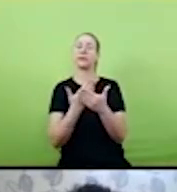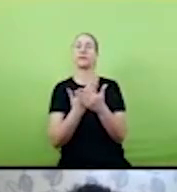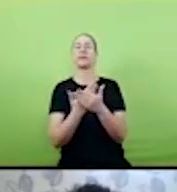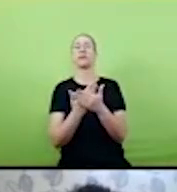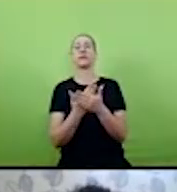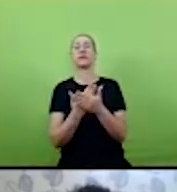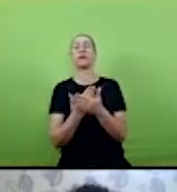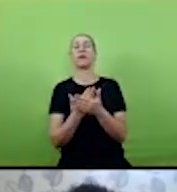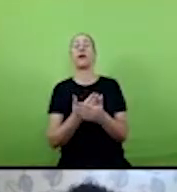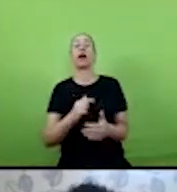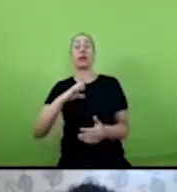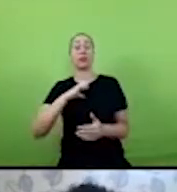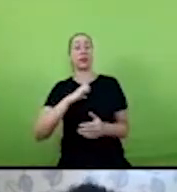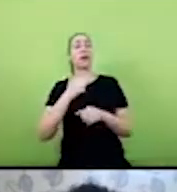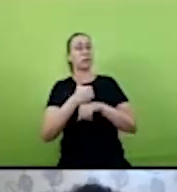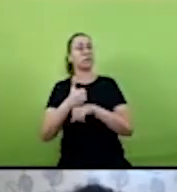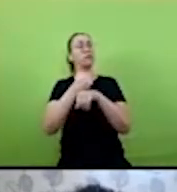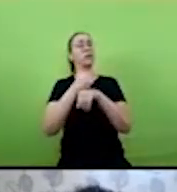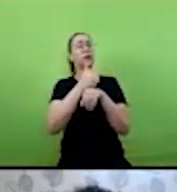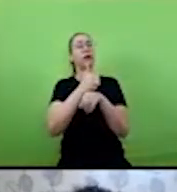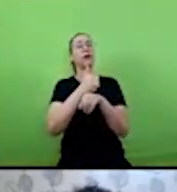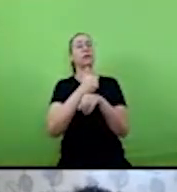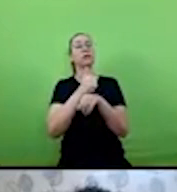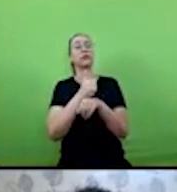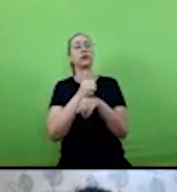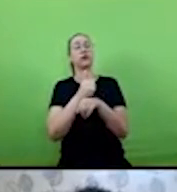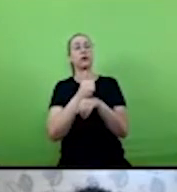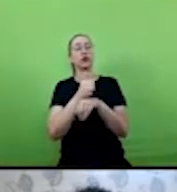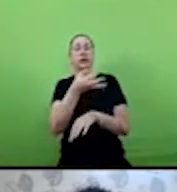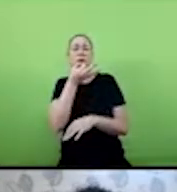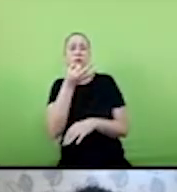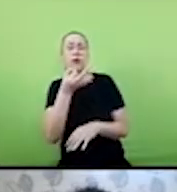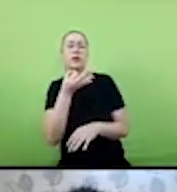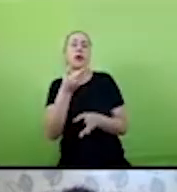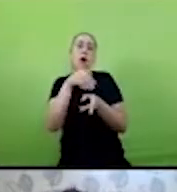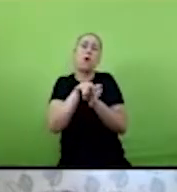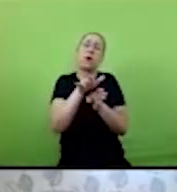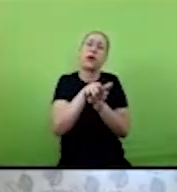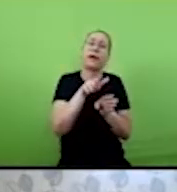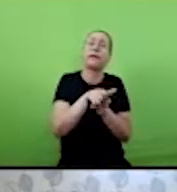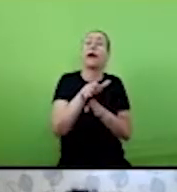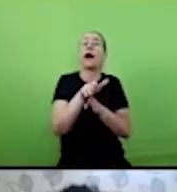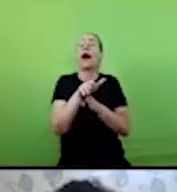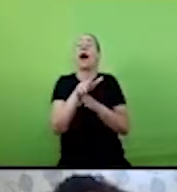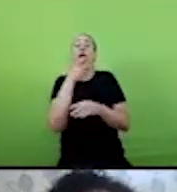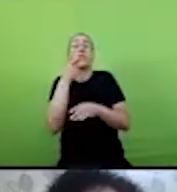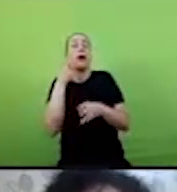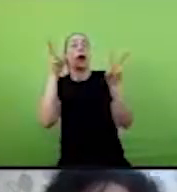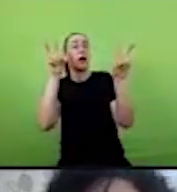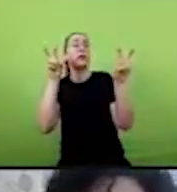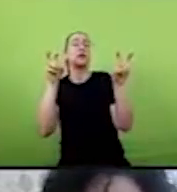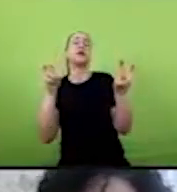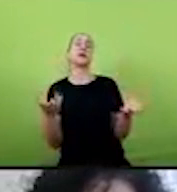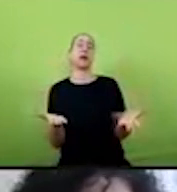de problematizar, de reelaborar conceitos, no sentido de fazer com que as crianças cresçam com